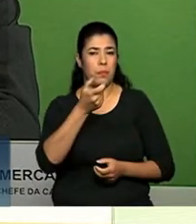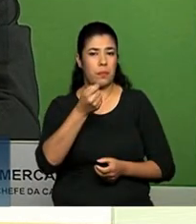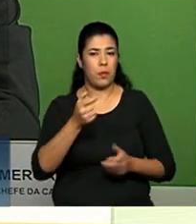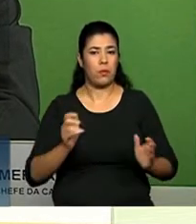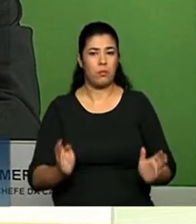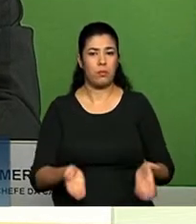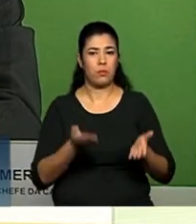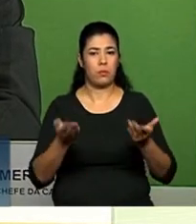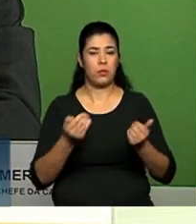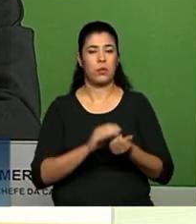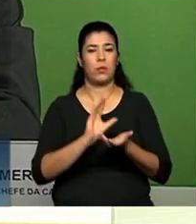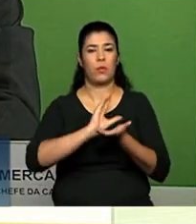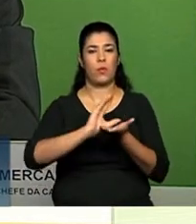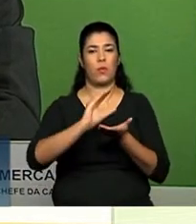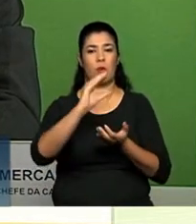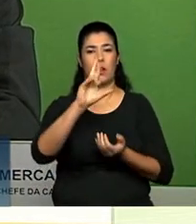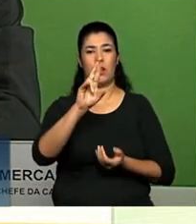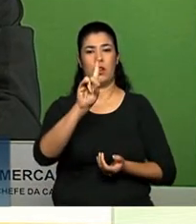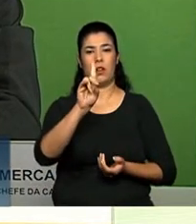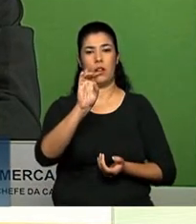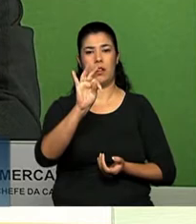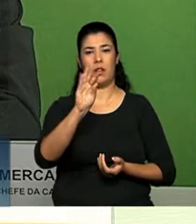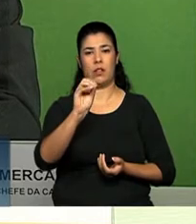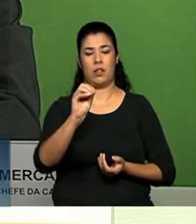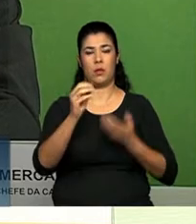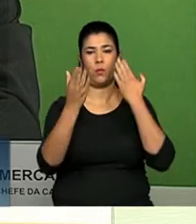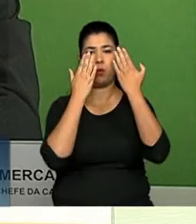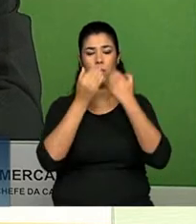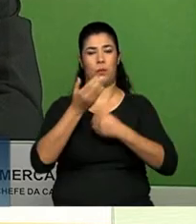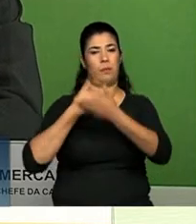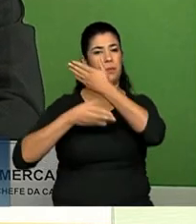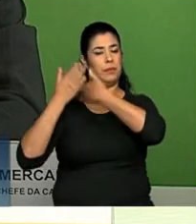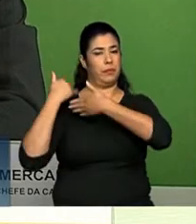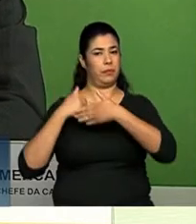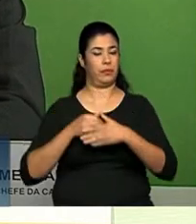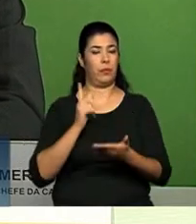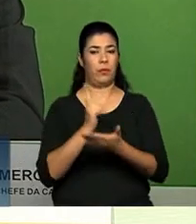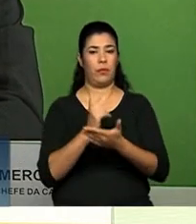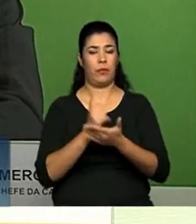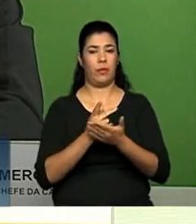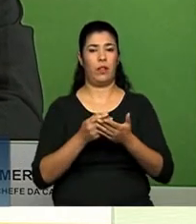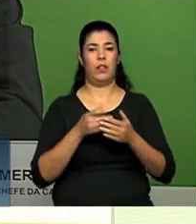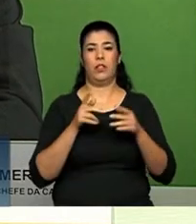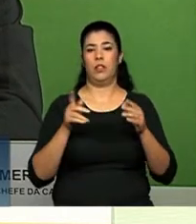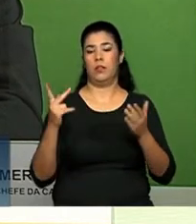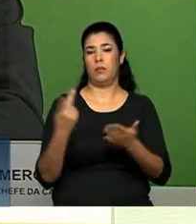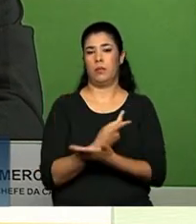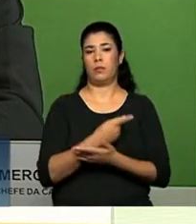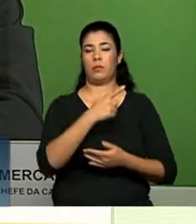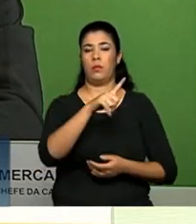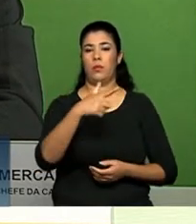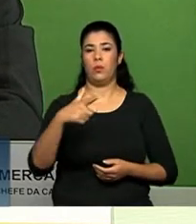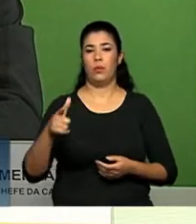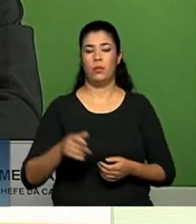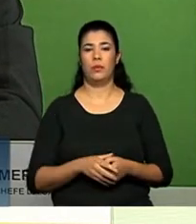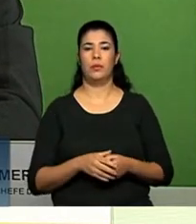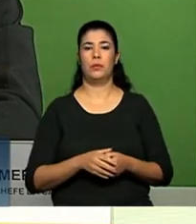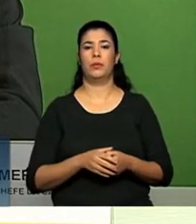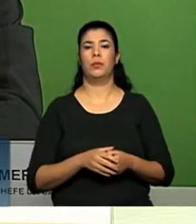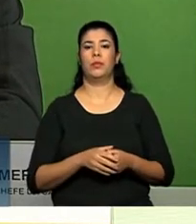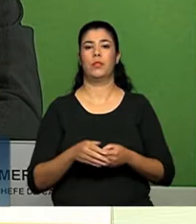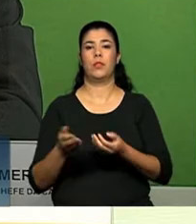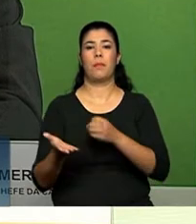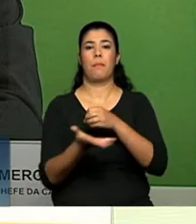bem menores do que eram praticados no passado. O mesmo vale para outras linhas de financiamento